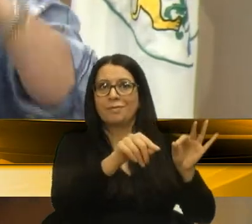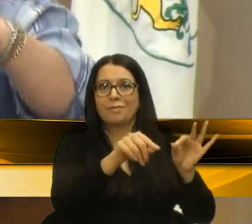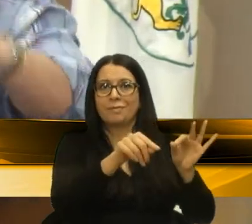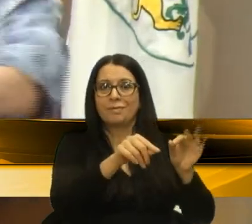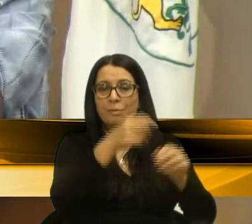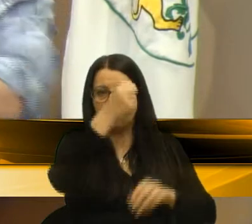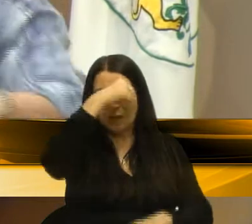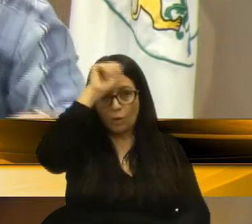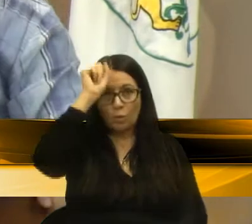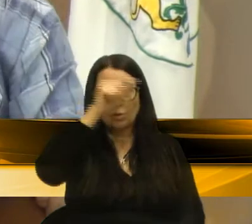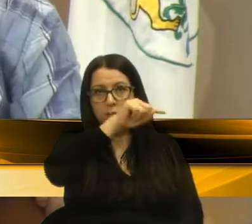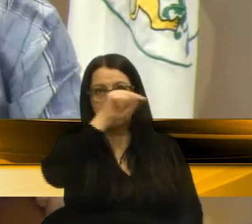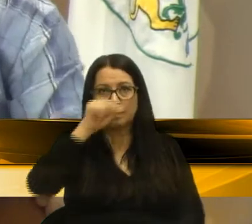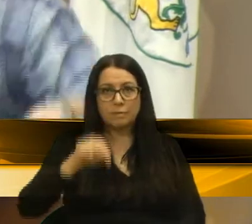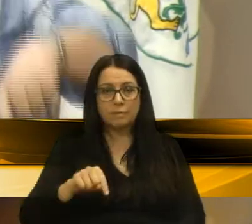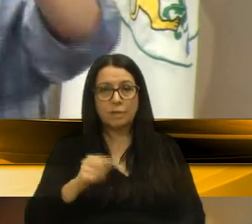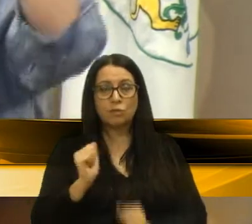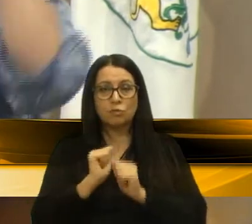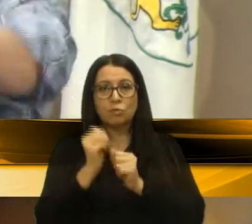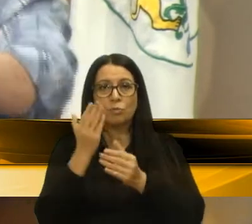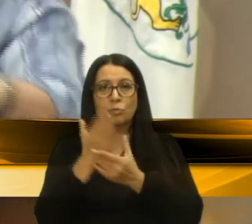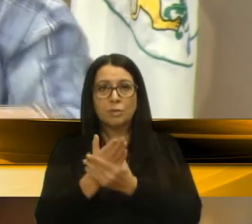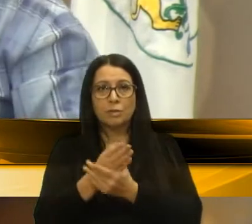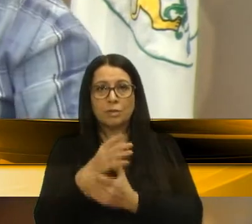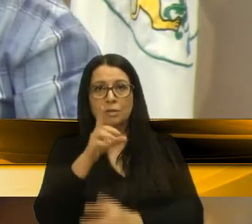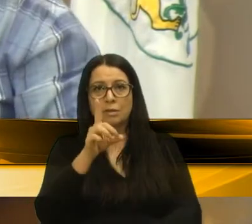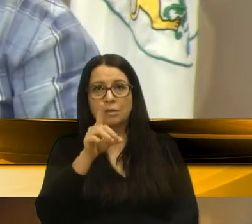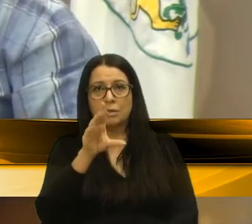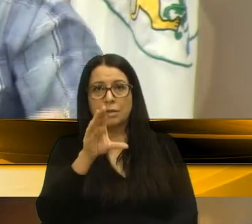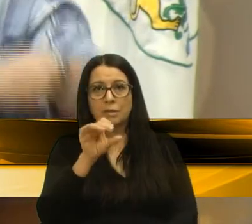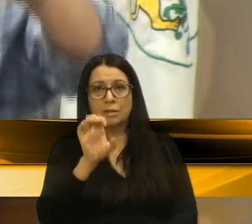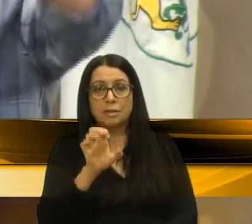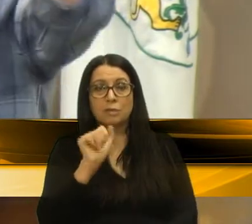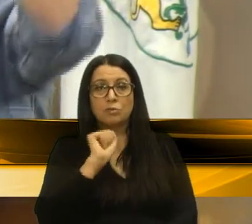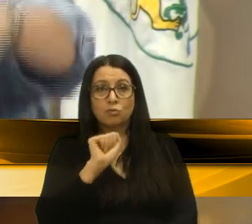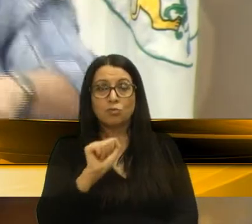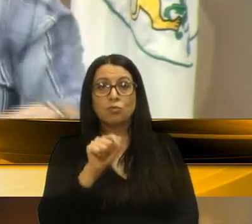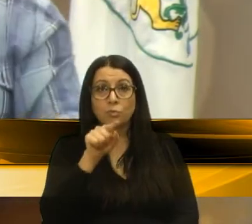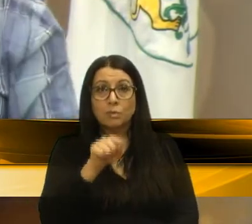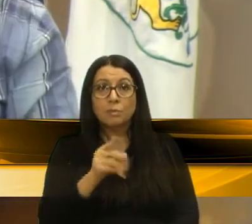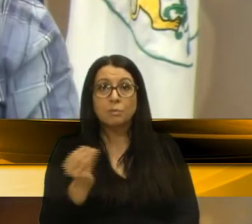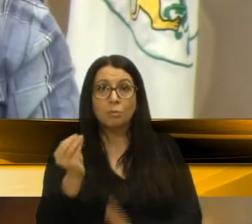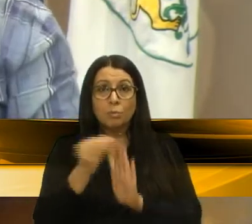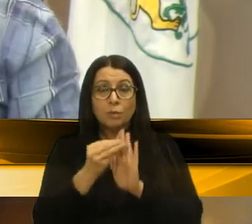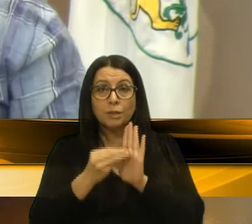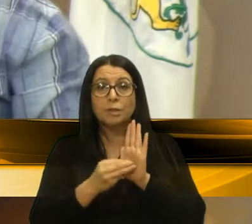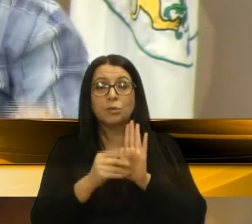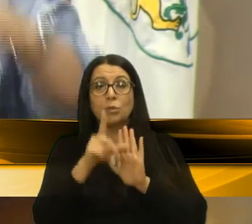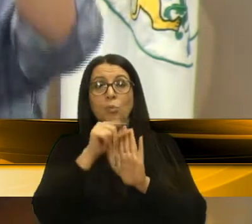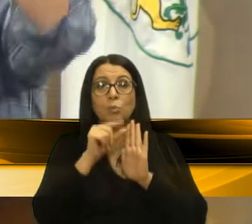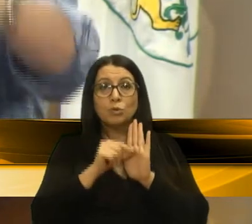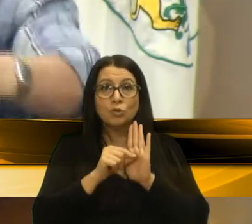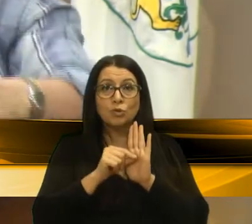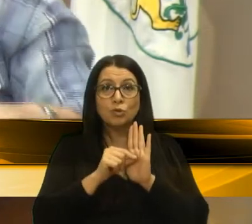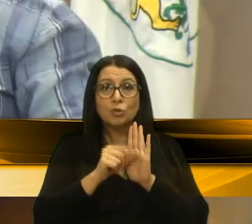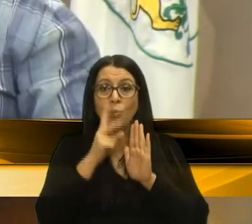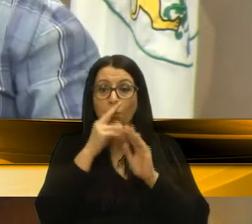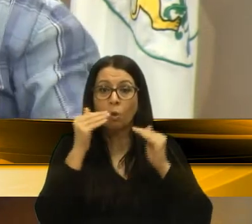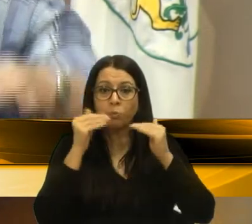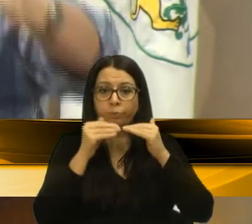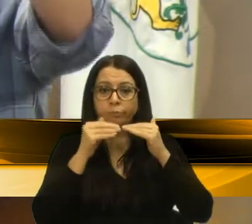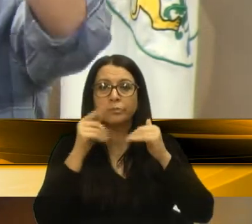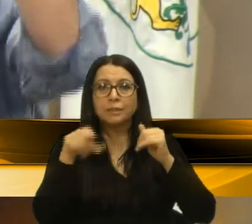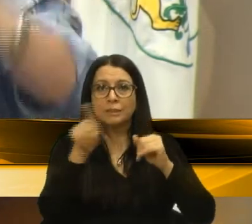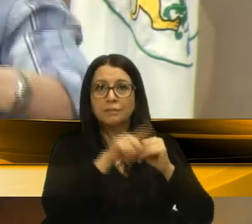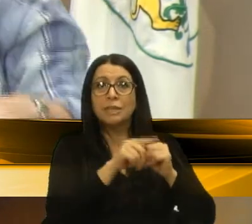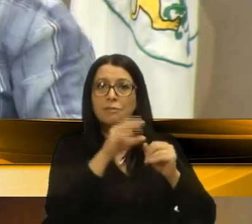ucs veio ao processo o the seven o processo e nós compomos então um artigo de comum acordo onde